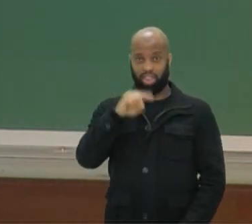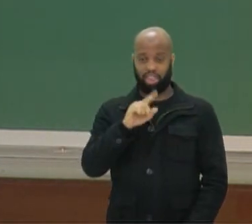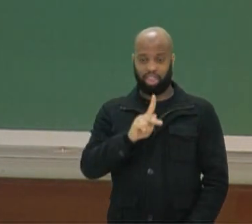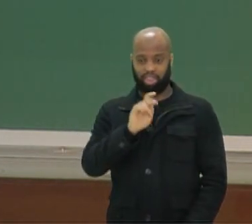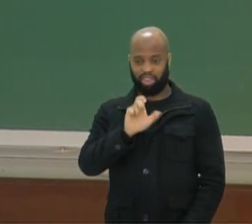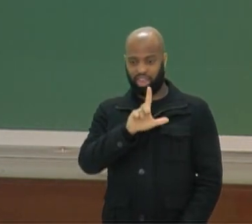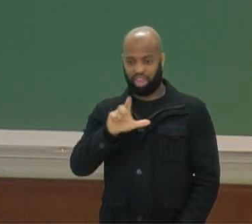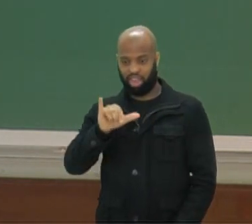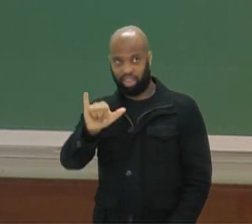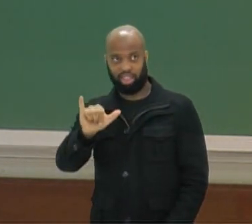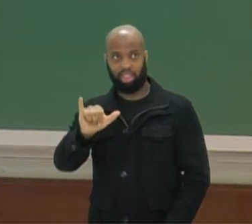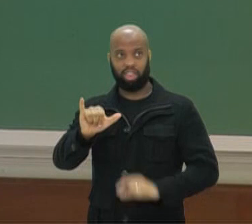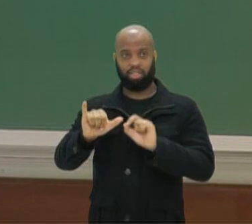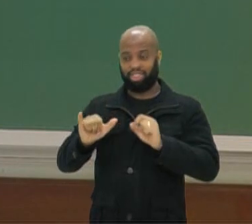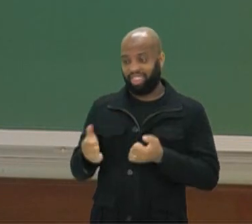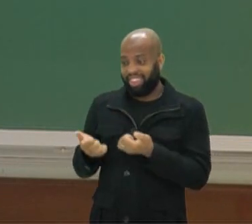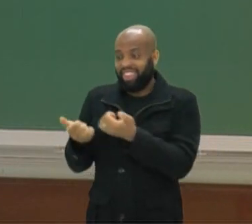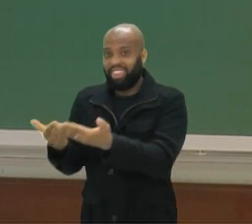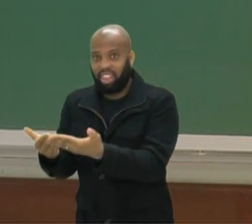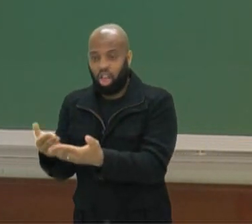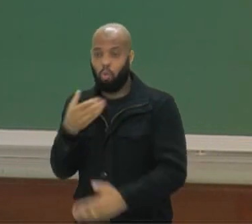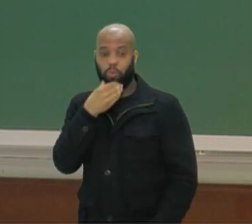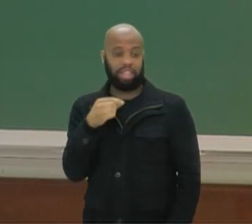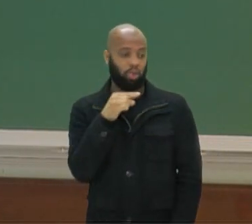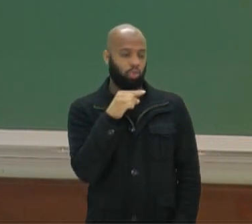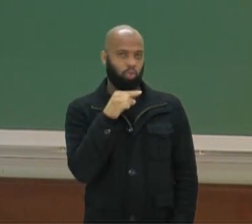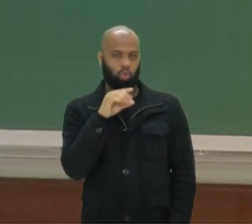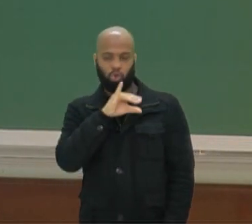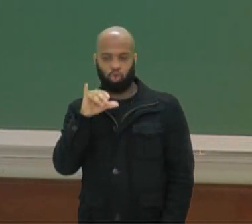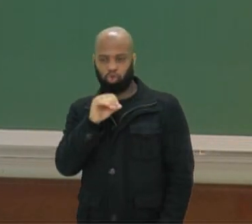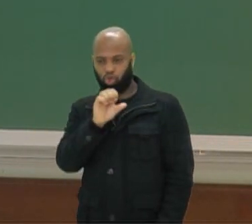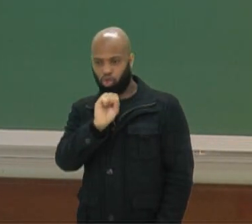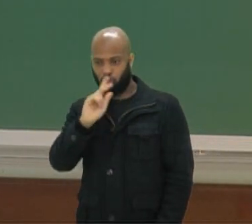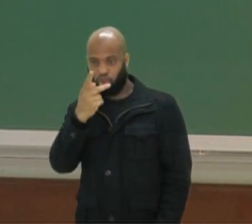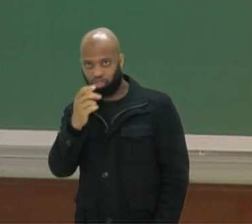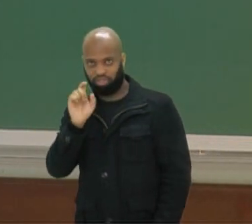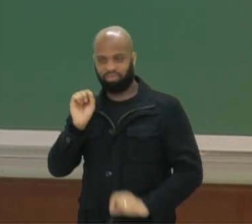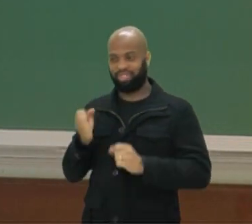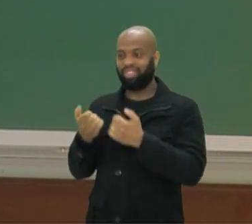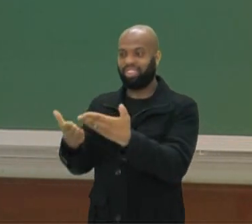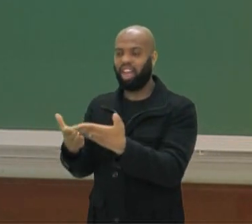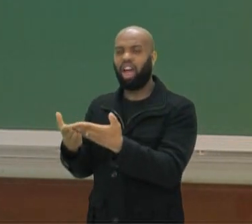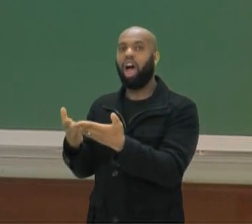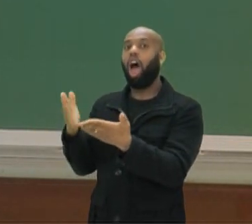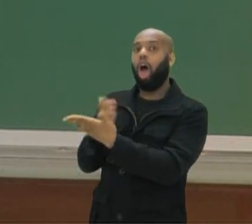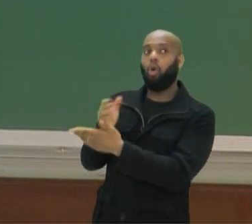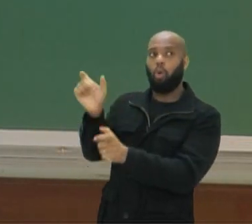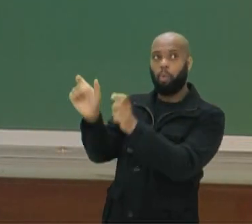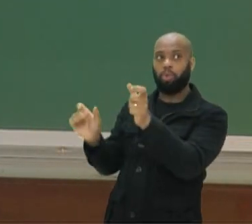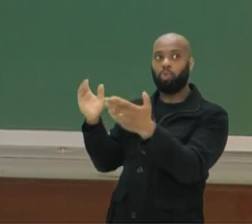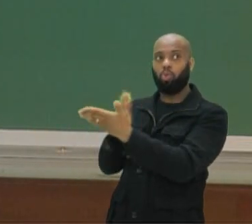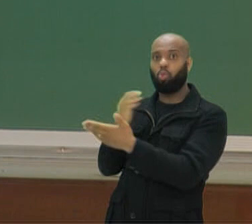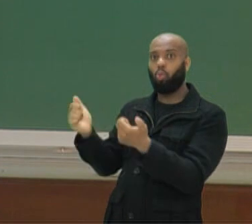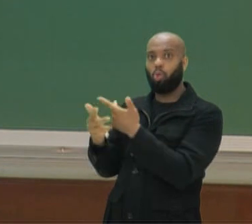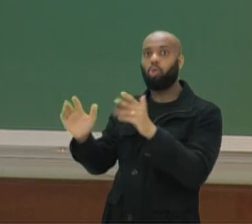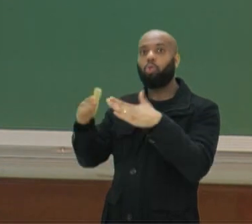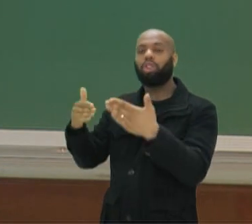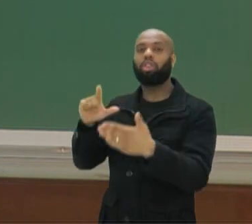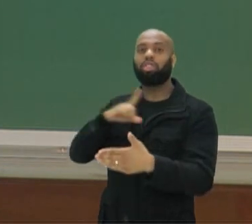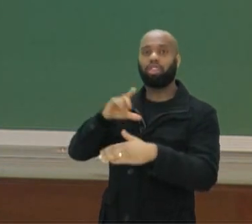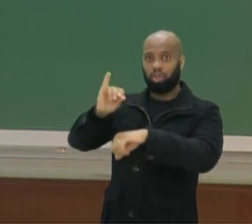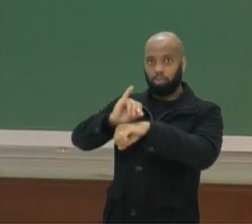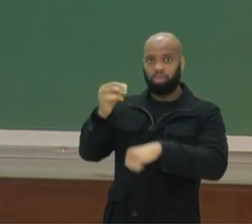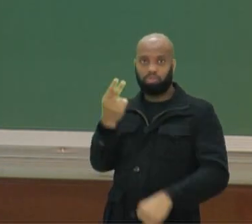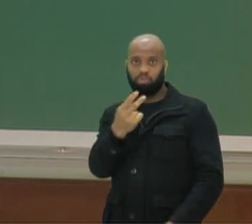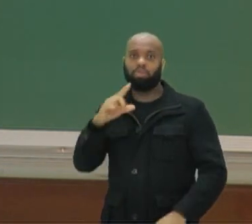a new book. Kelly dará ao Josh um novo livro. Dar a alguém alguma coisa. Então, esses dois